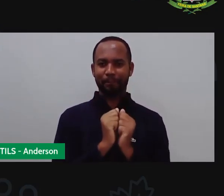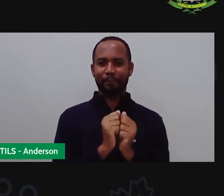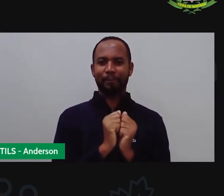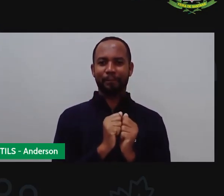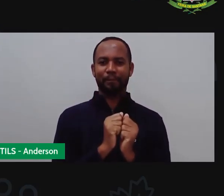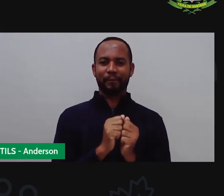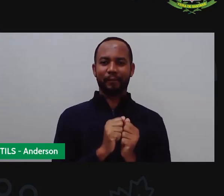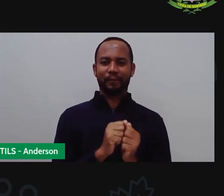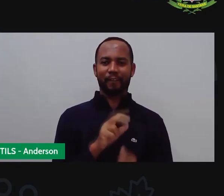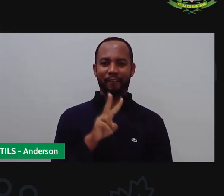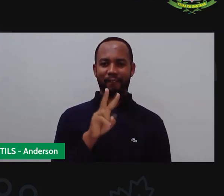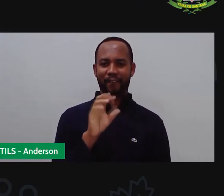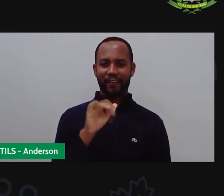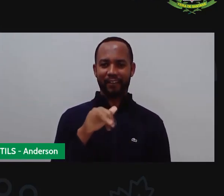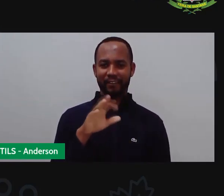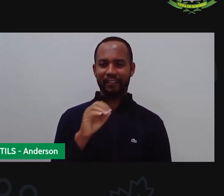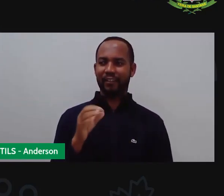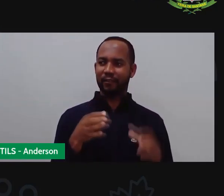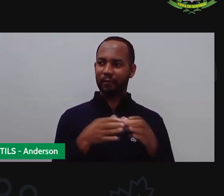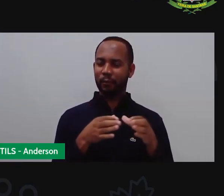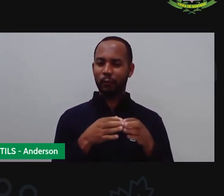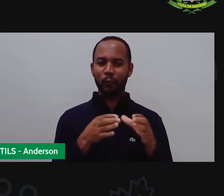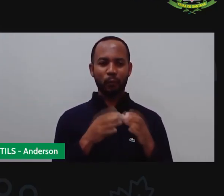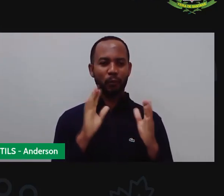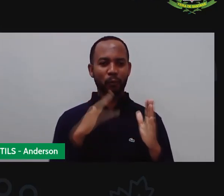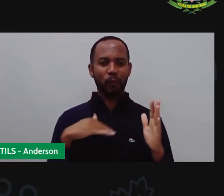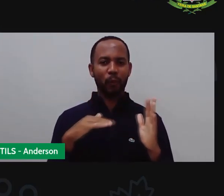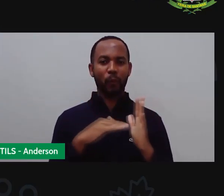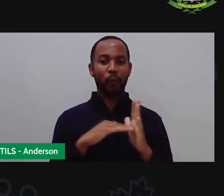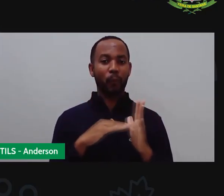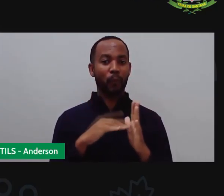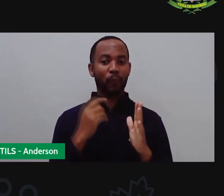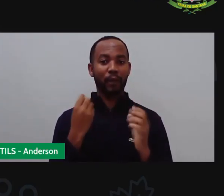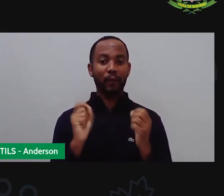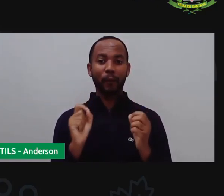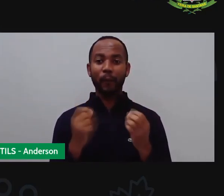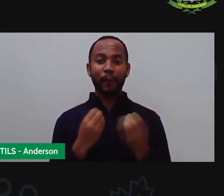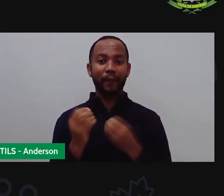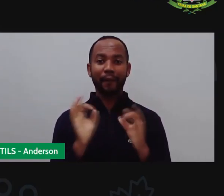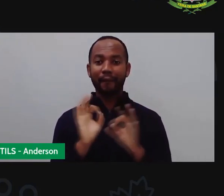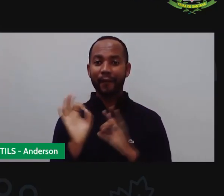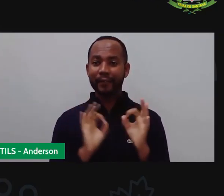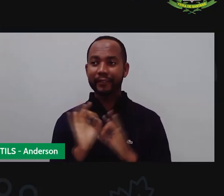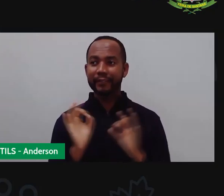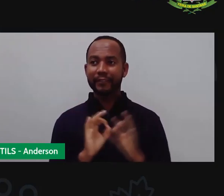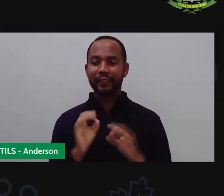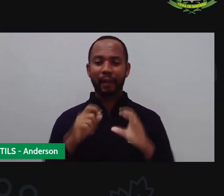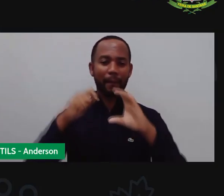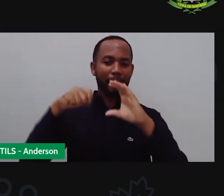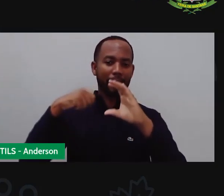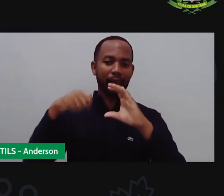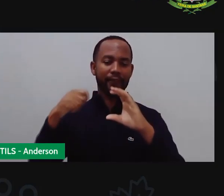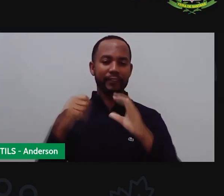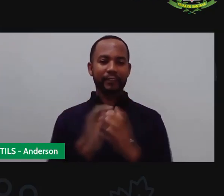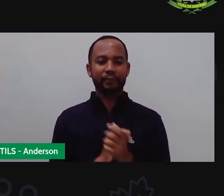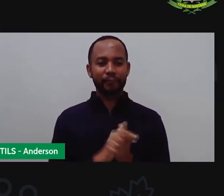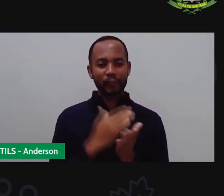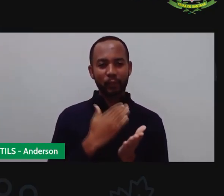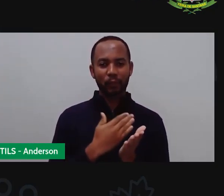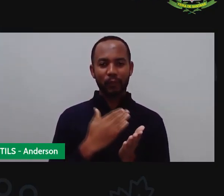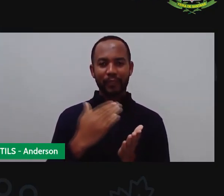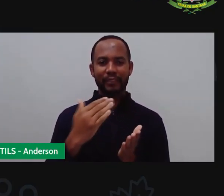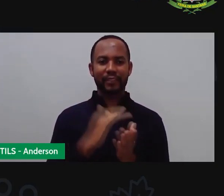Anderson, Provânia e toda a equipe, né, que está aqui por detrás de todas essas gravações. Vamos começar a nossa